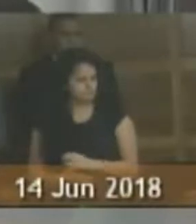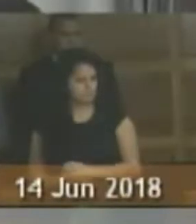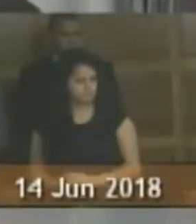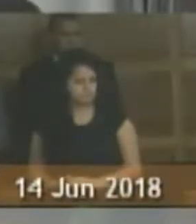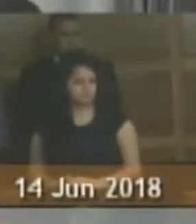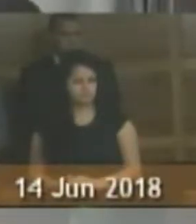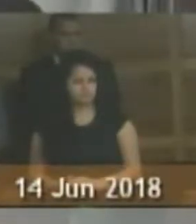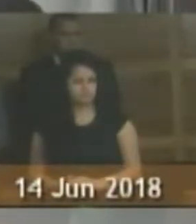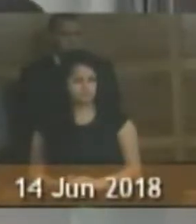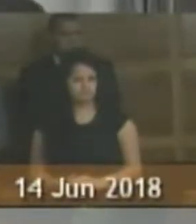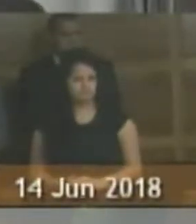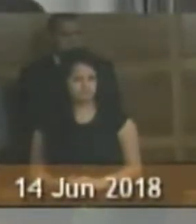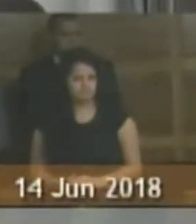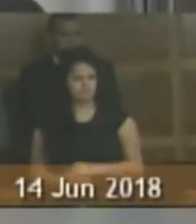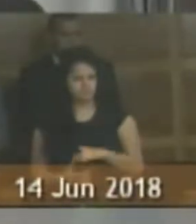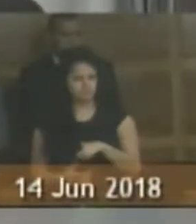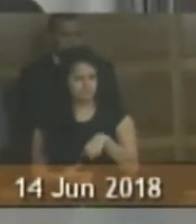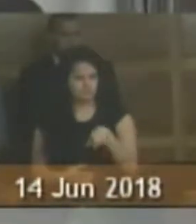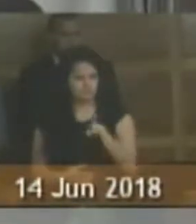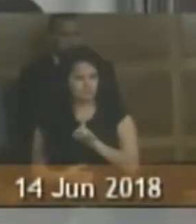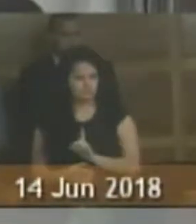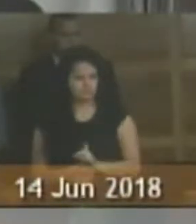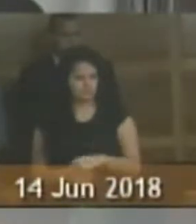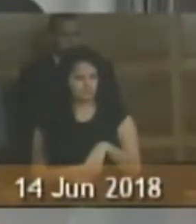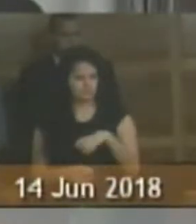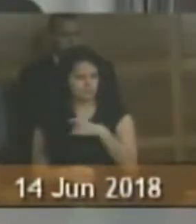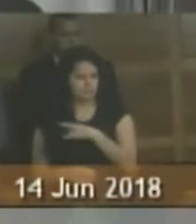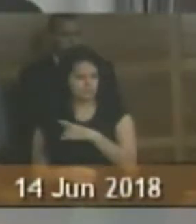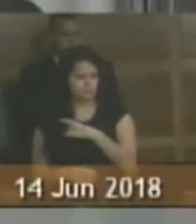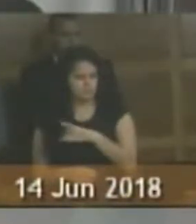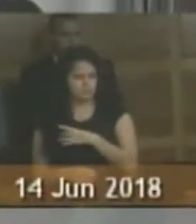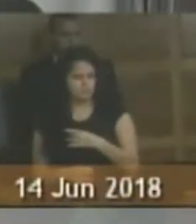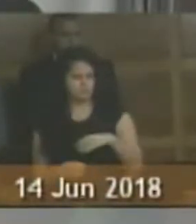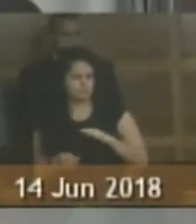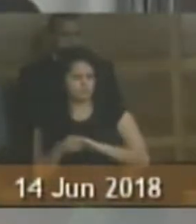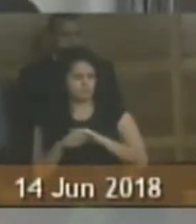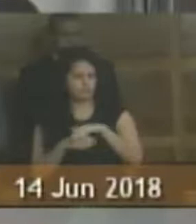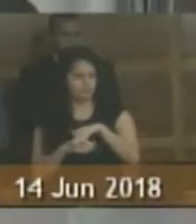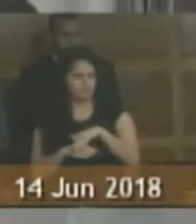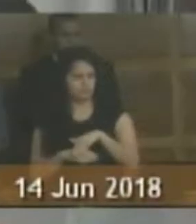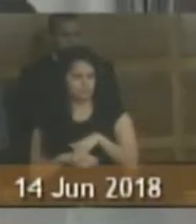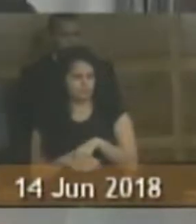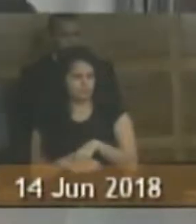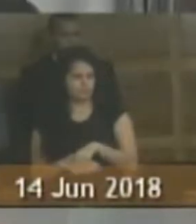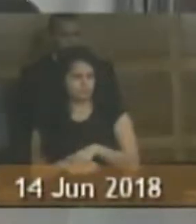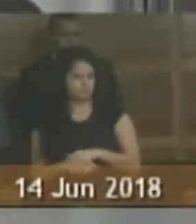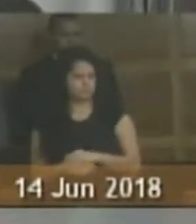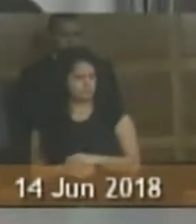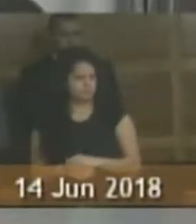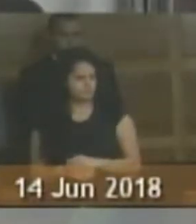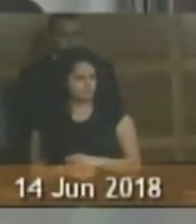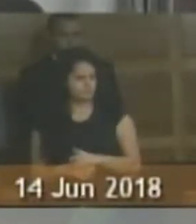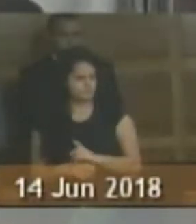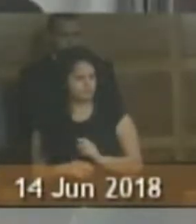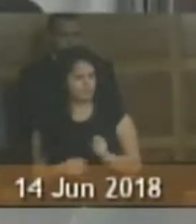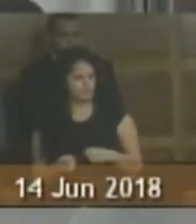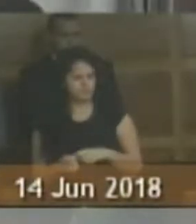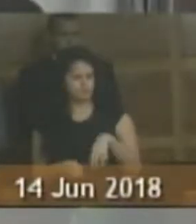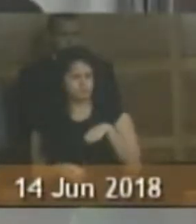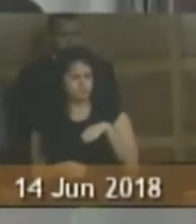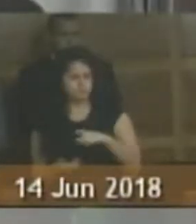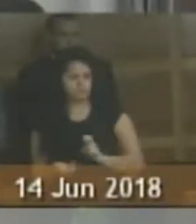protetor. Você não temerá o pavor da noite, nem a flecha que voa de dia, nem a peste que